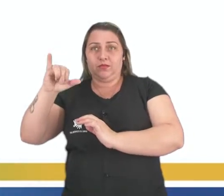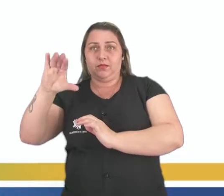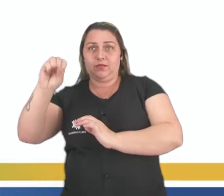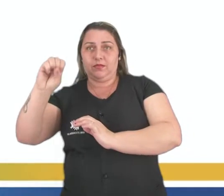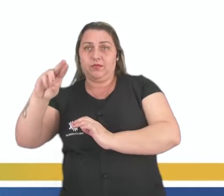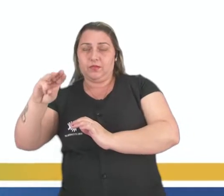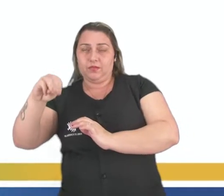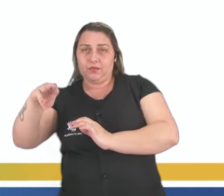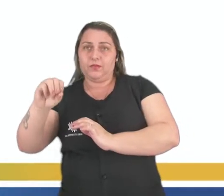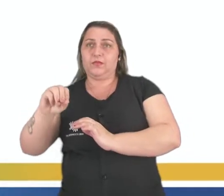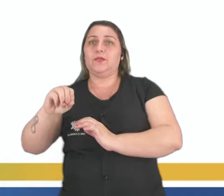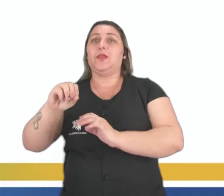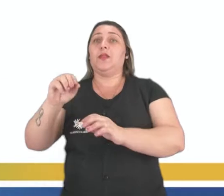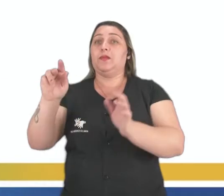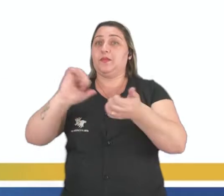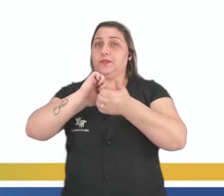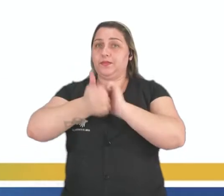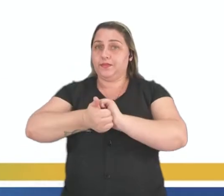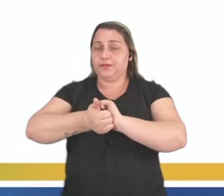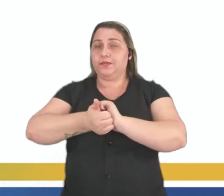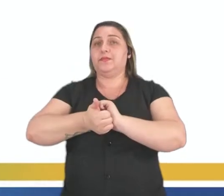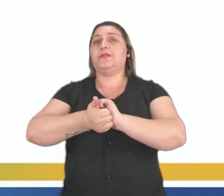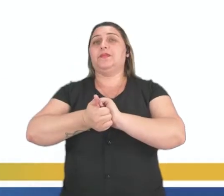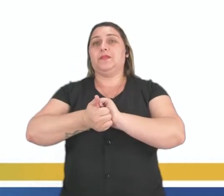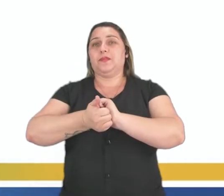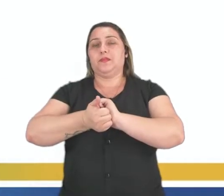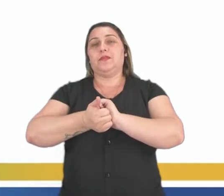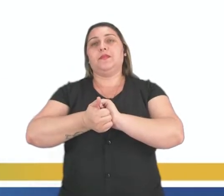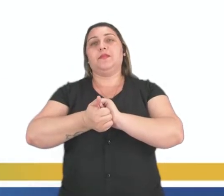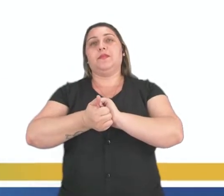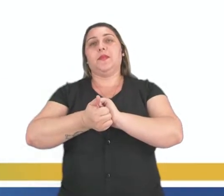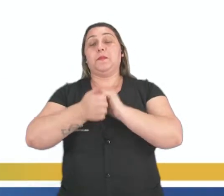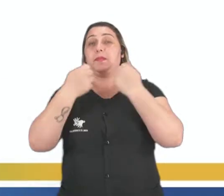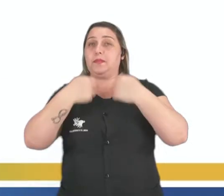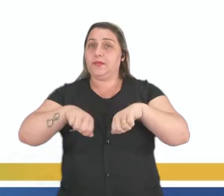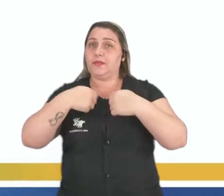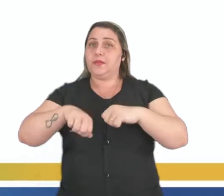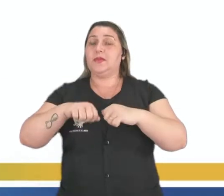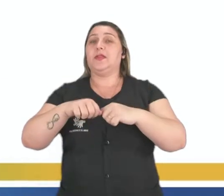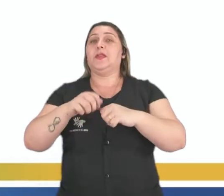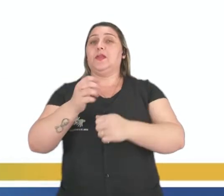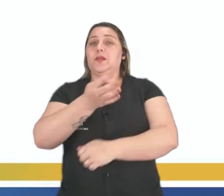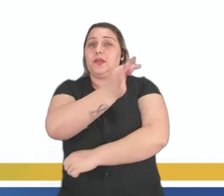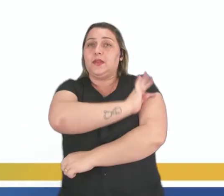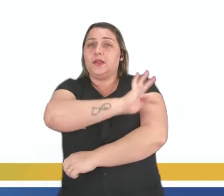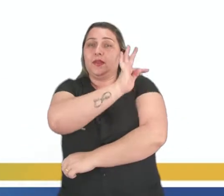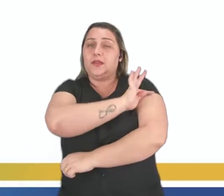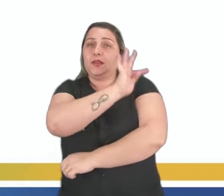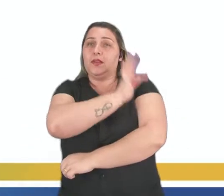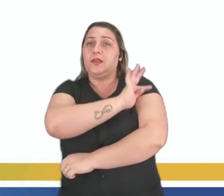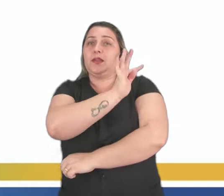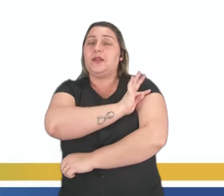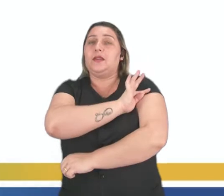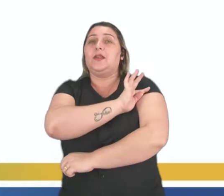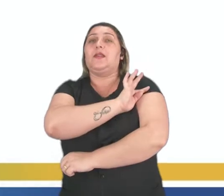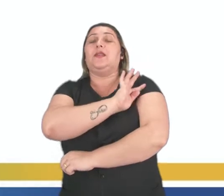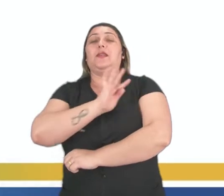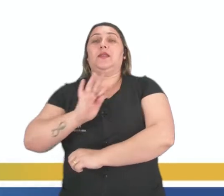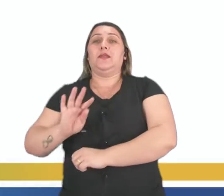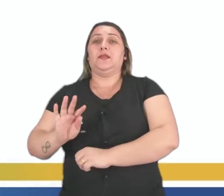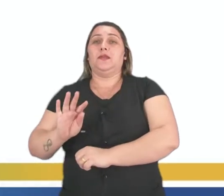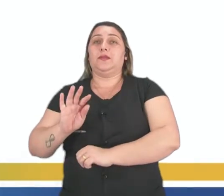o contorcionismo é um esporte e, tal como os outros, necessita de uma técnica e dedicação para se alcançar o